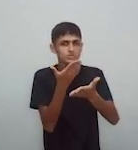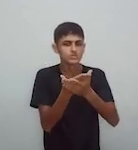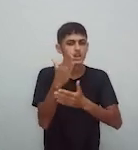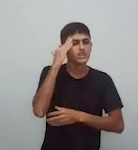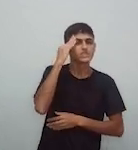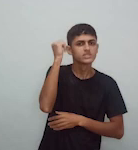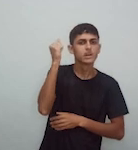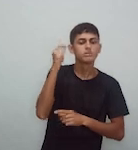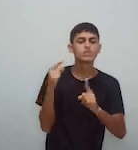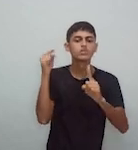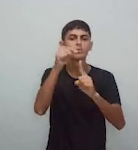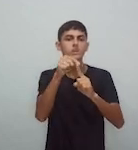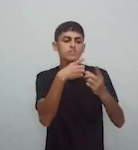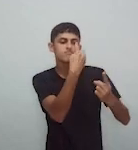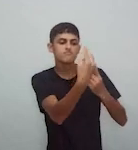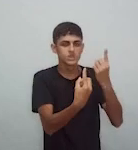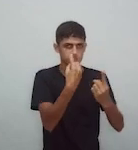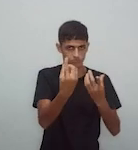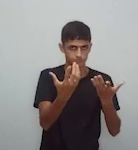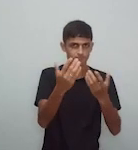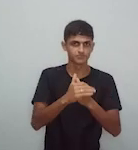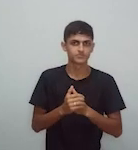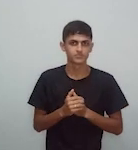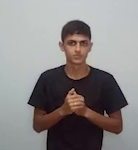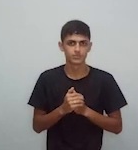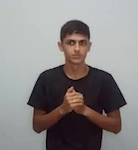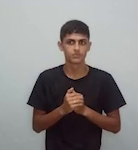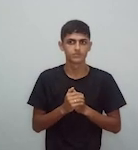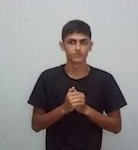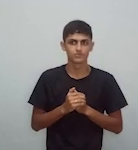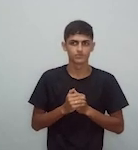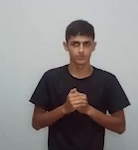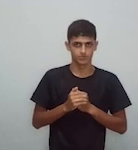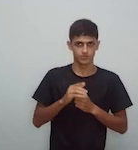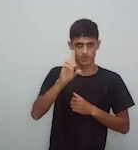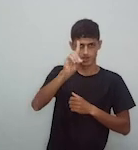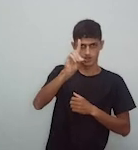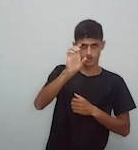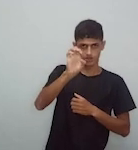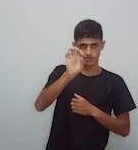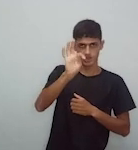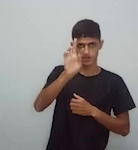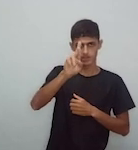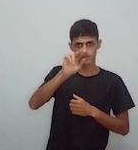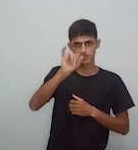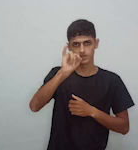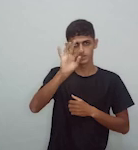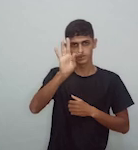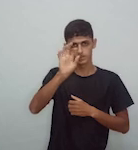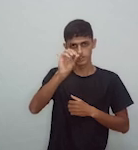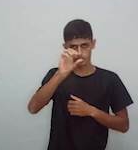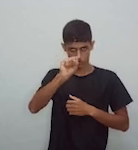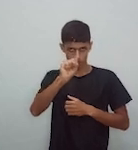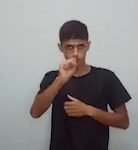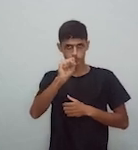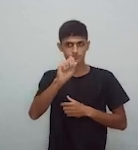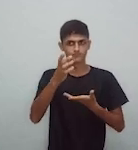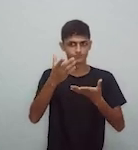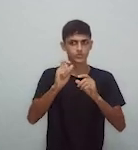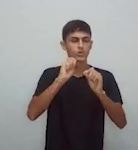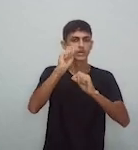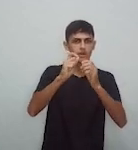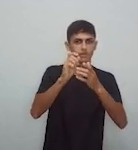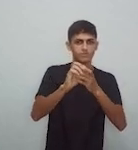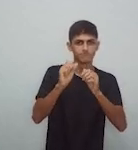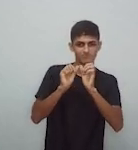qual é a função delas, certo? Então, vejam só. Os dendritos, que a gente viu agora, eles são essas estruturas